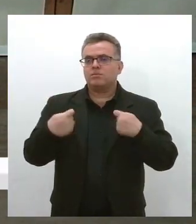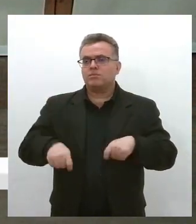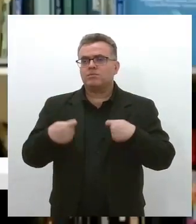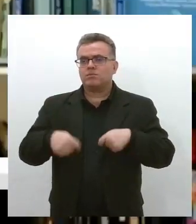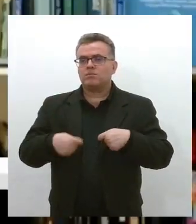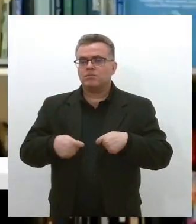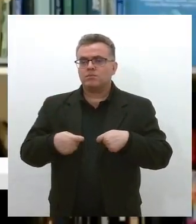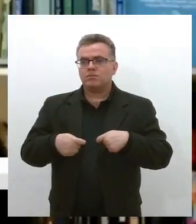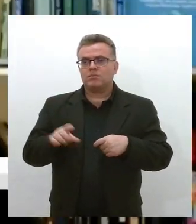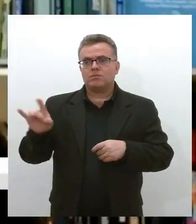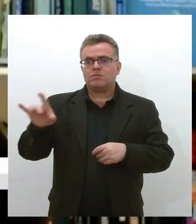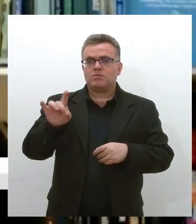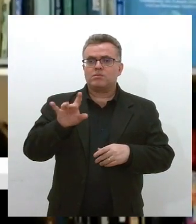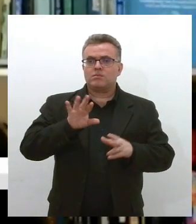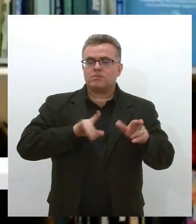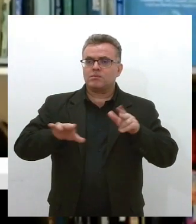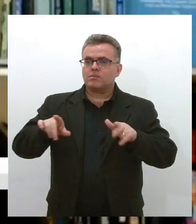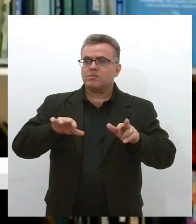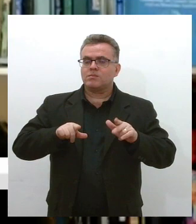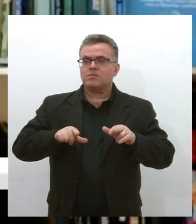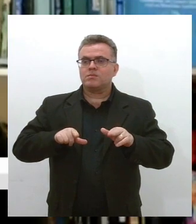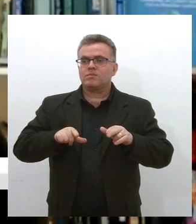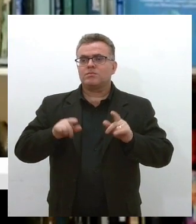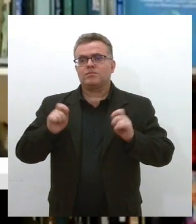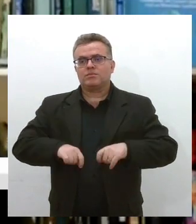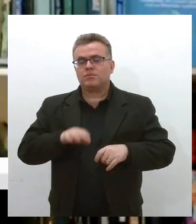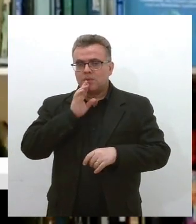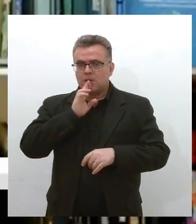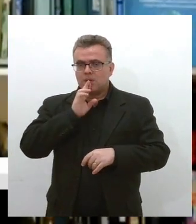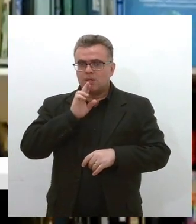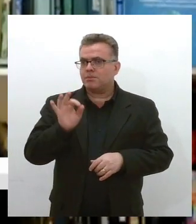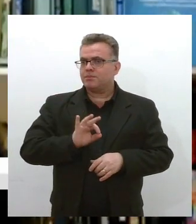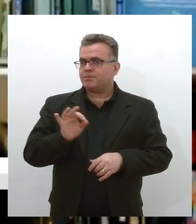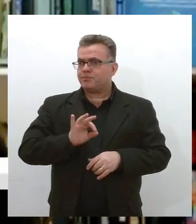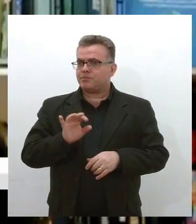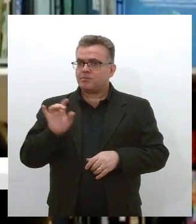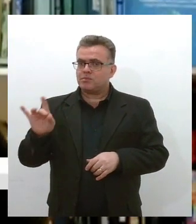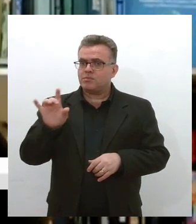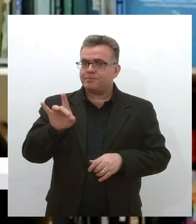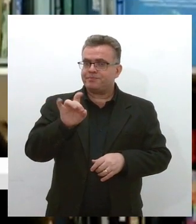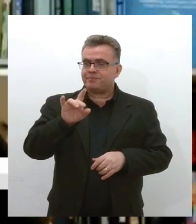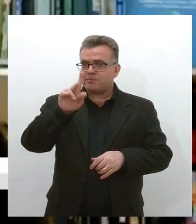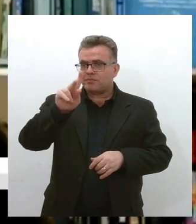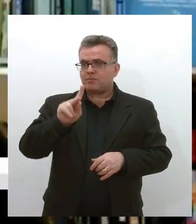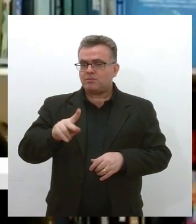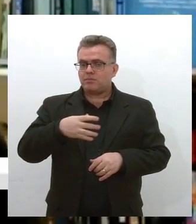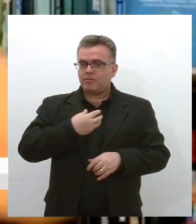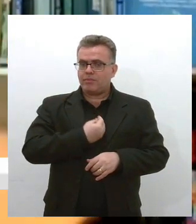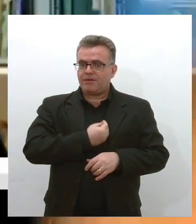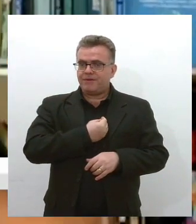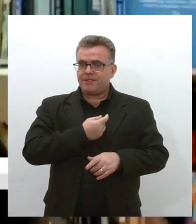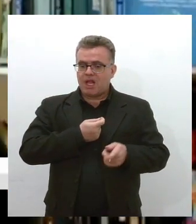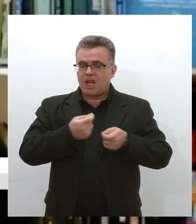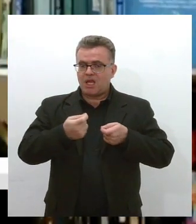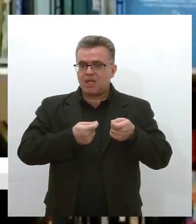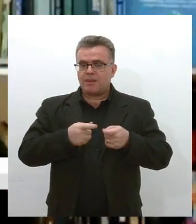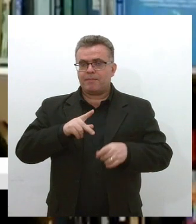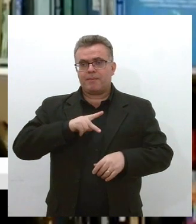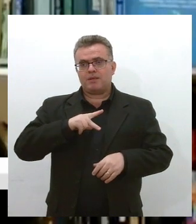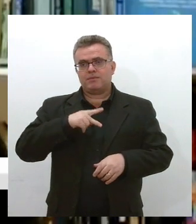caso é um caso, não tem como generalizar uma resposta, porque cada indivíduo vai lidar de uma forma muito, muito individual,